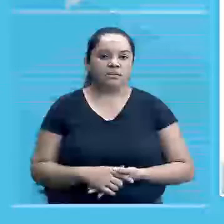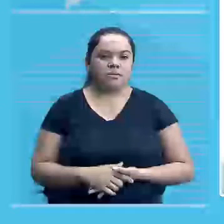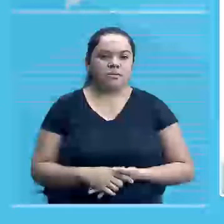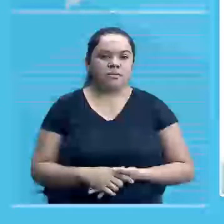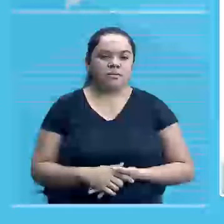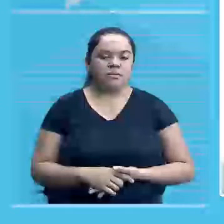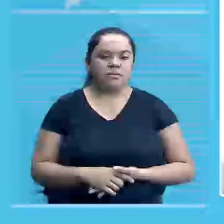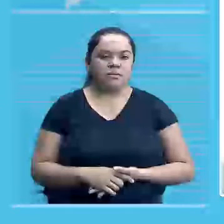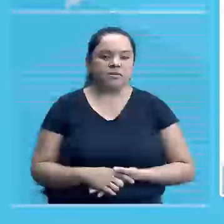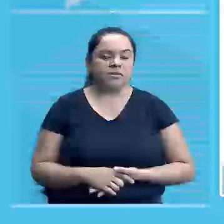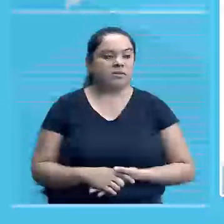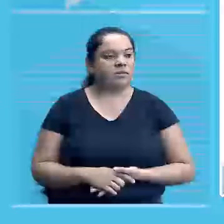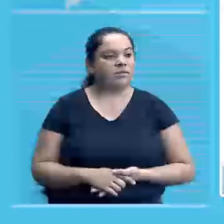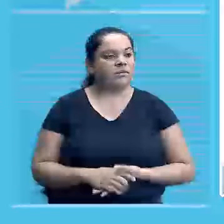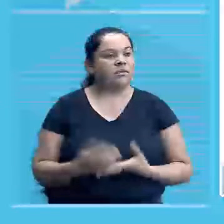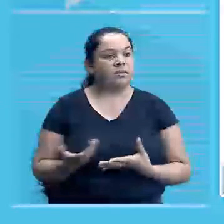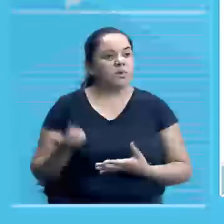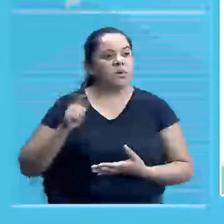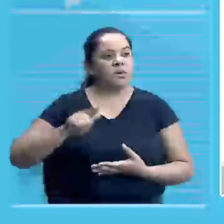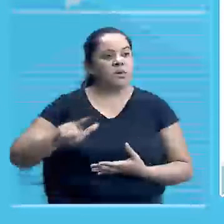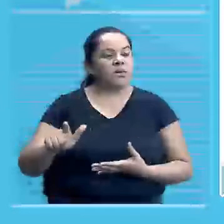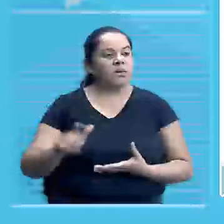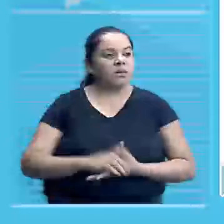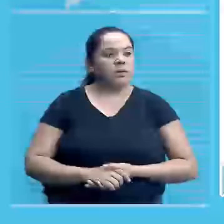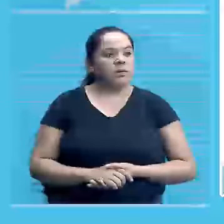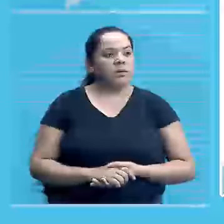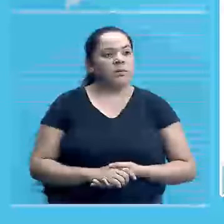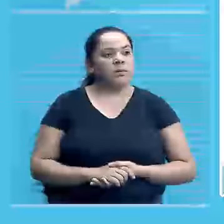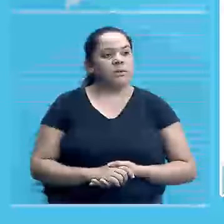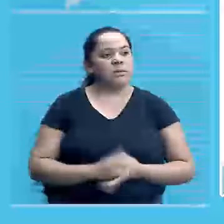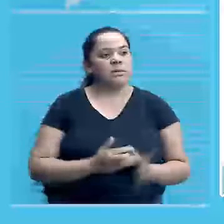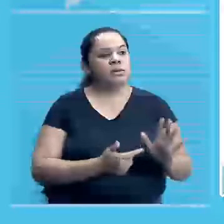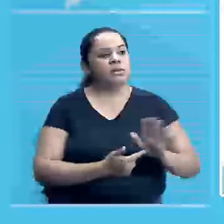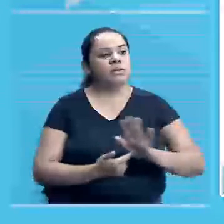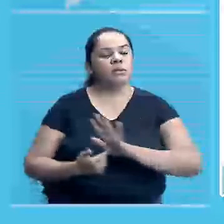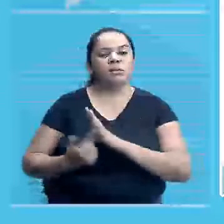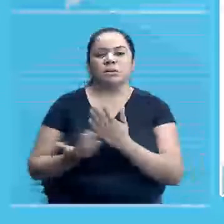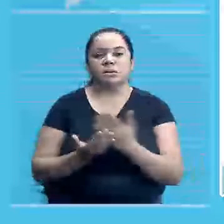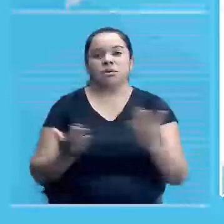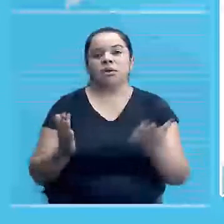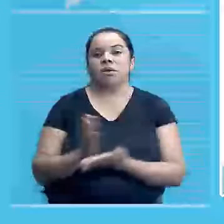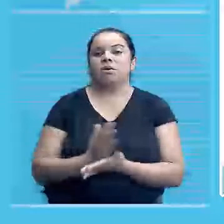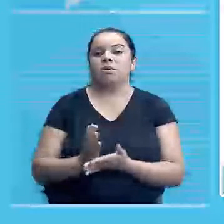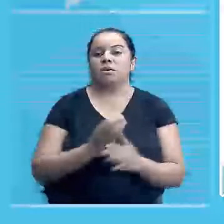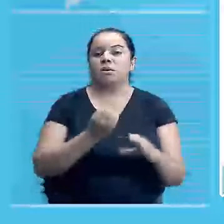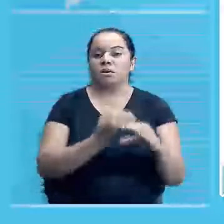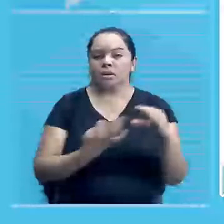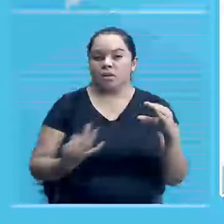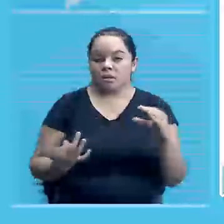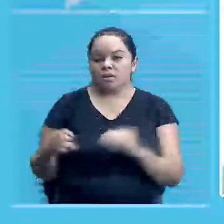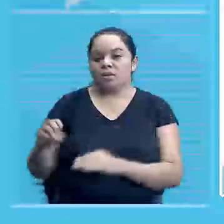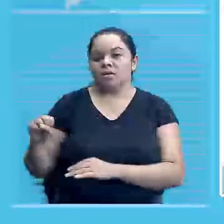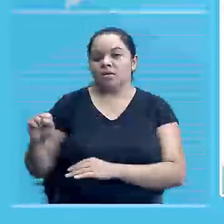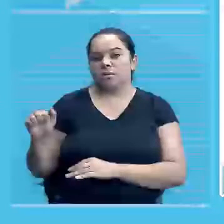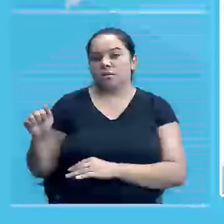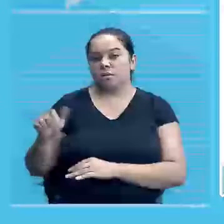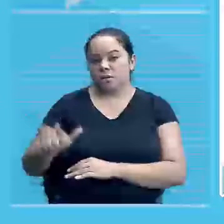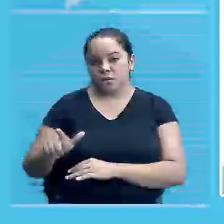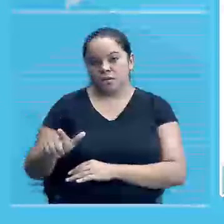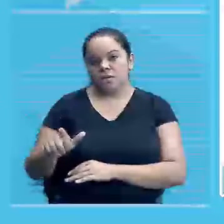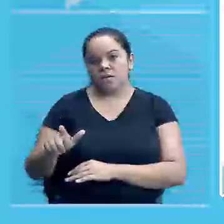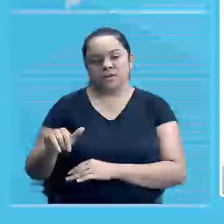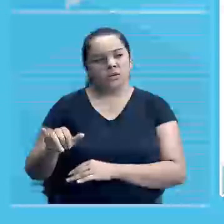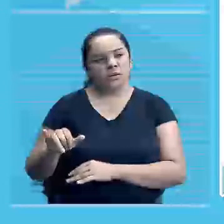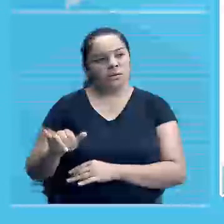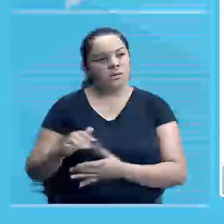Ok, meus amigos, vamos lá então. Aí, ó, aqui eu colocando aqui para vocês algumas características dos sais. Bom, como os sais